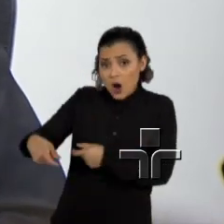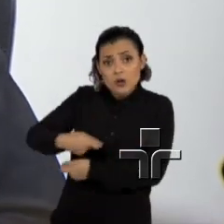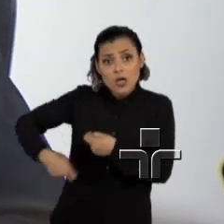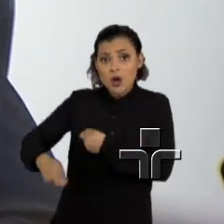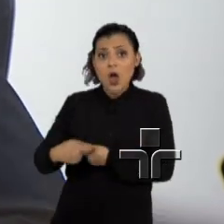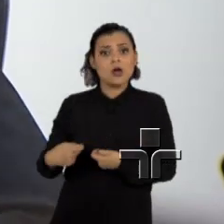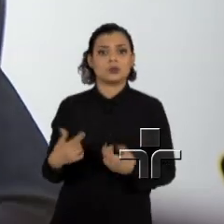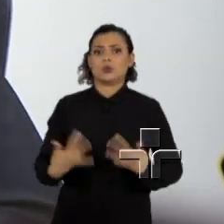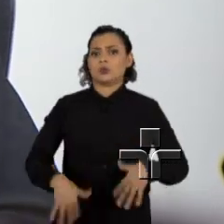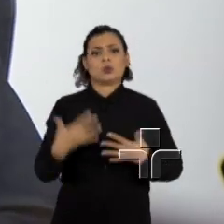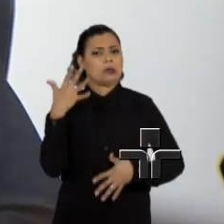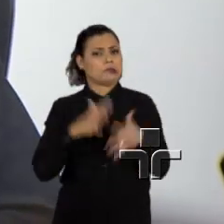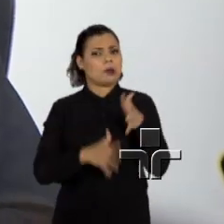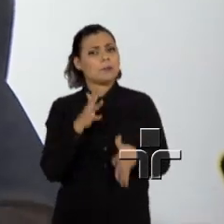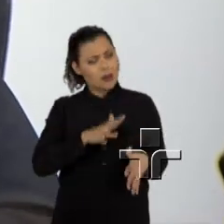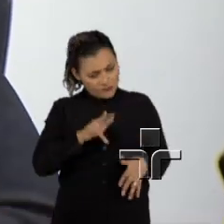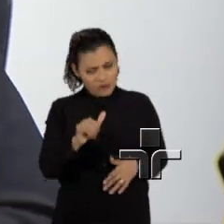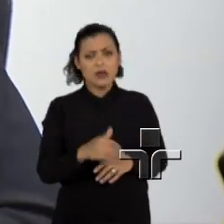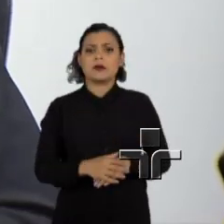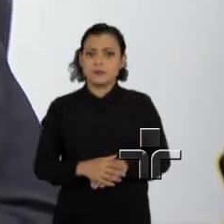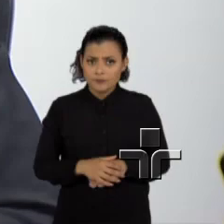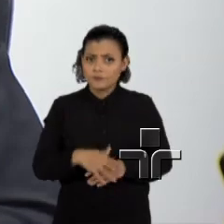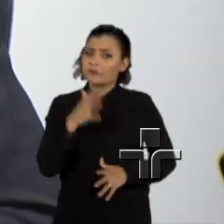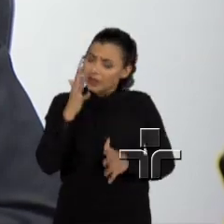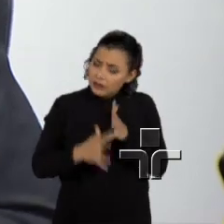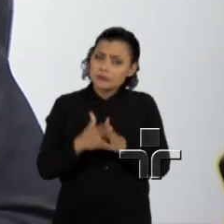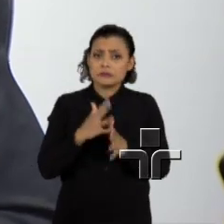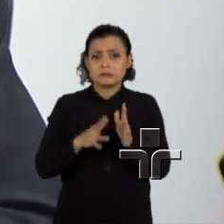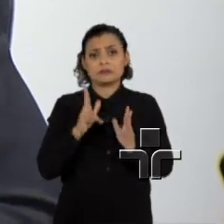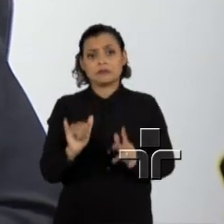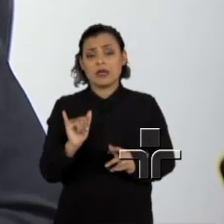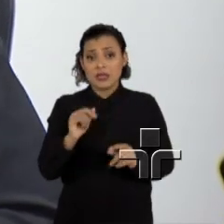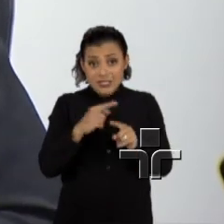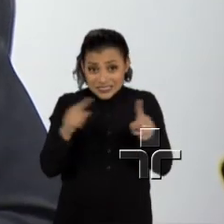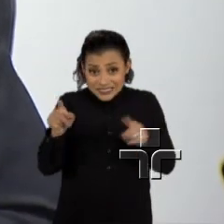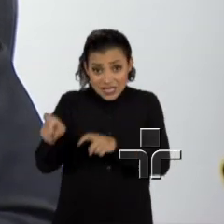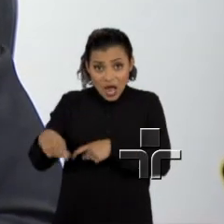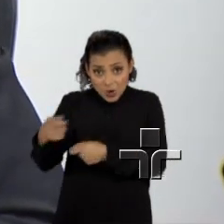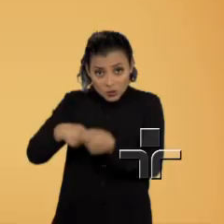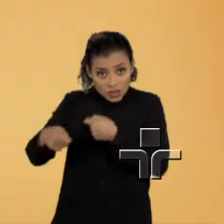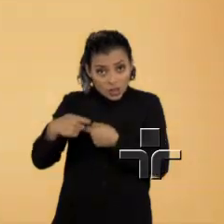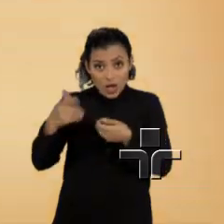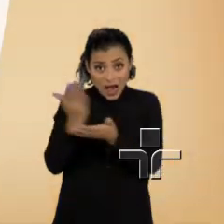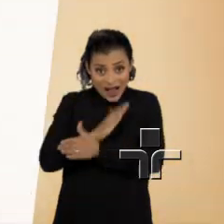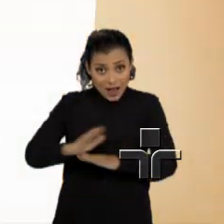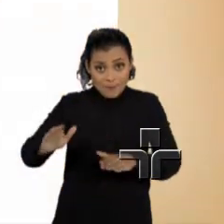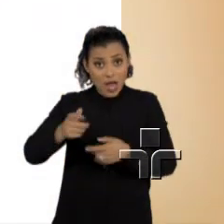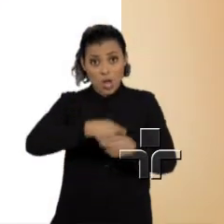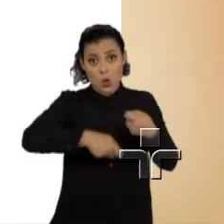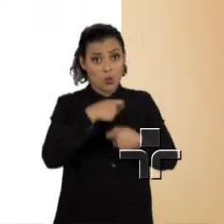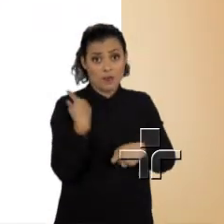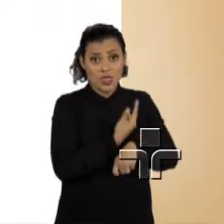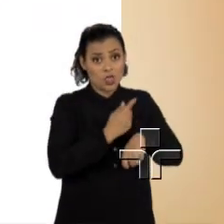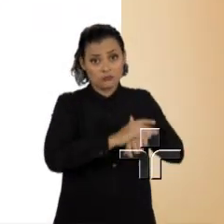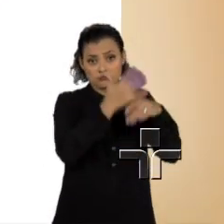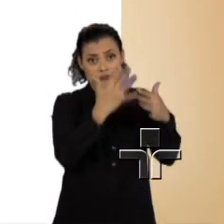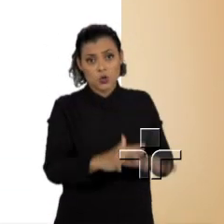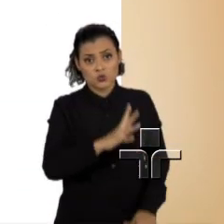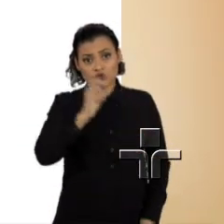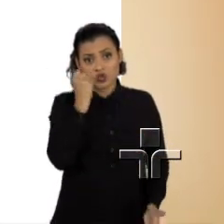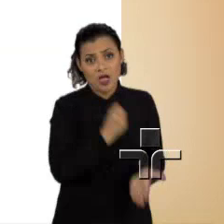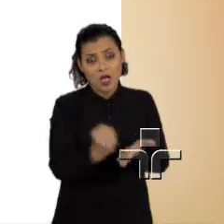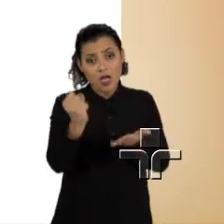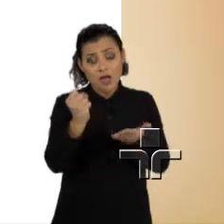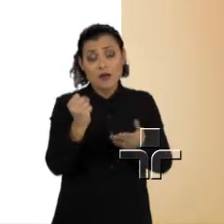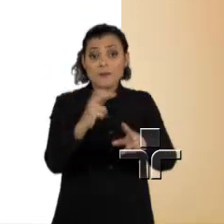ficar inviabilizado. Acabou. E se acabar o agronegócio, acabou a nossa economia. Em tom duro, a nota do CIMI acusa o presidente